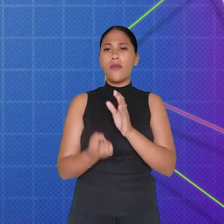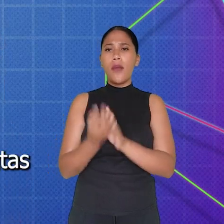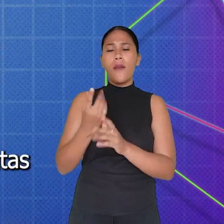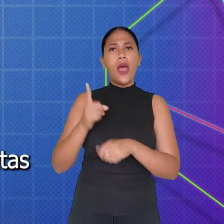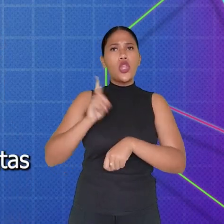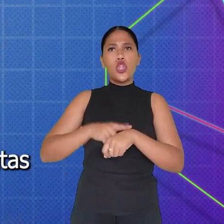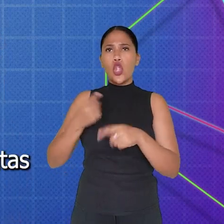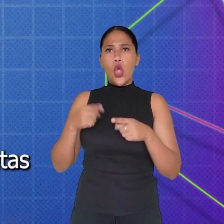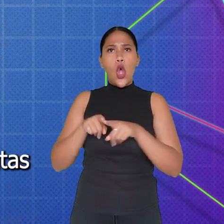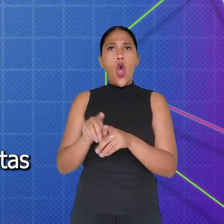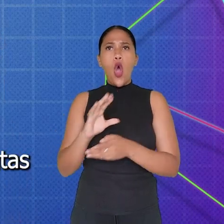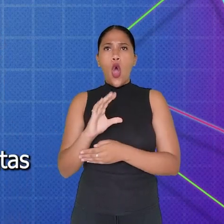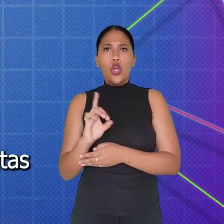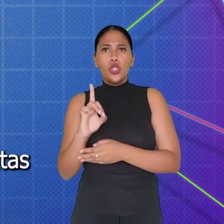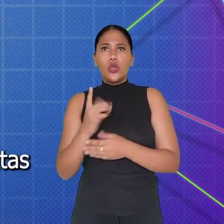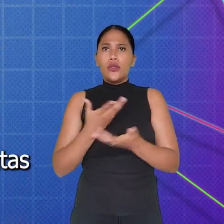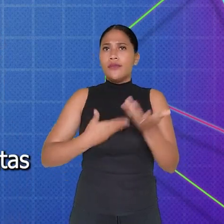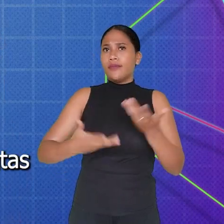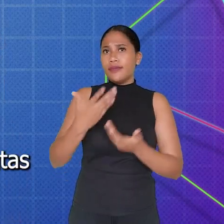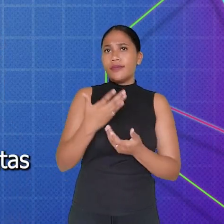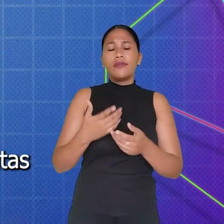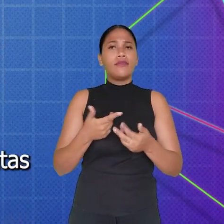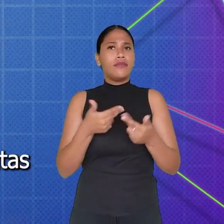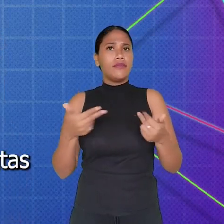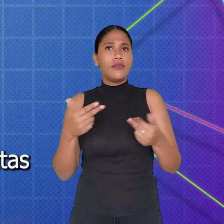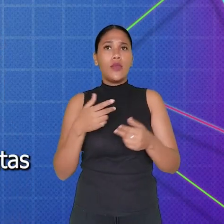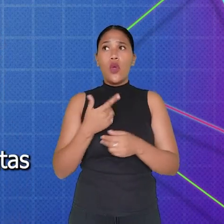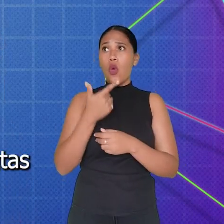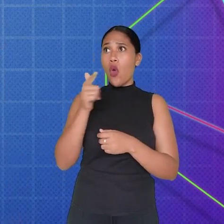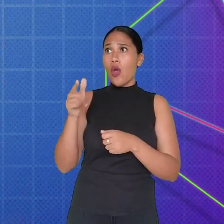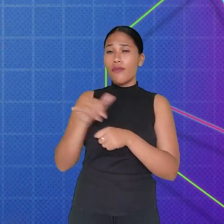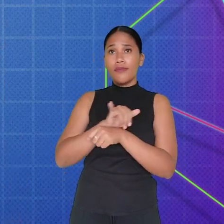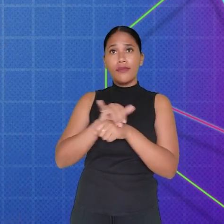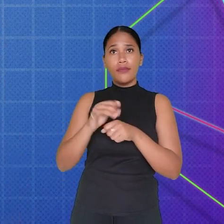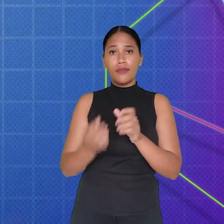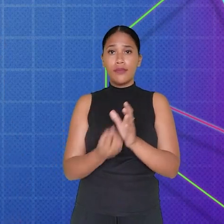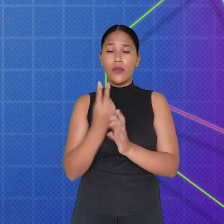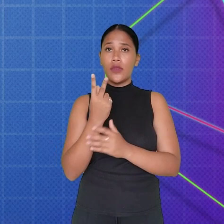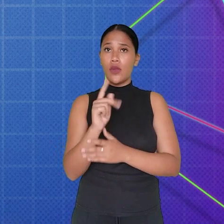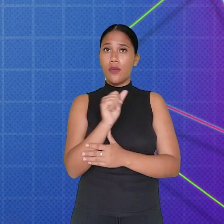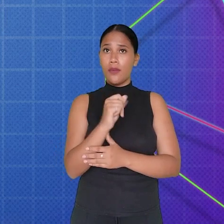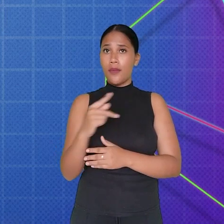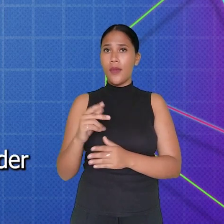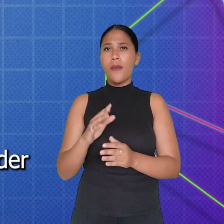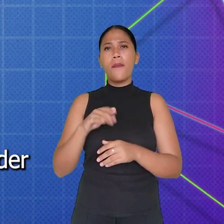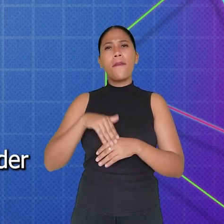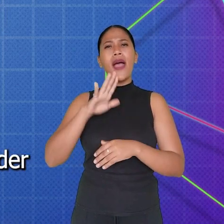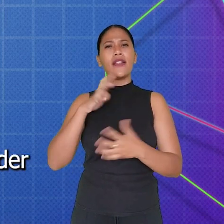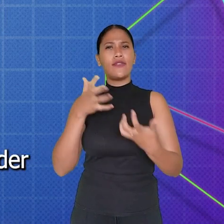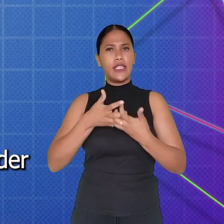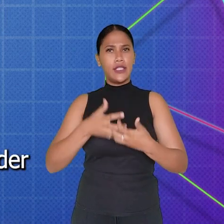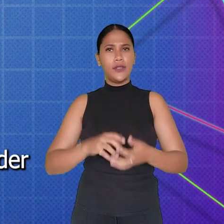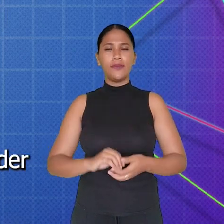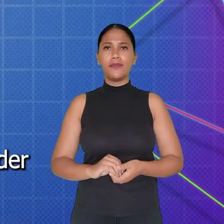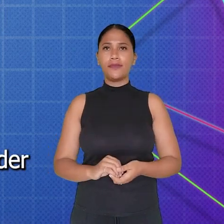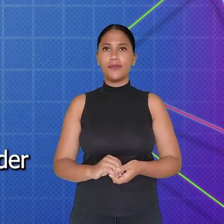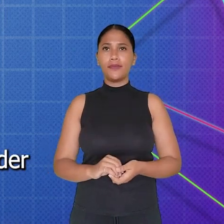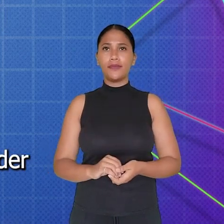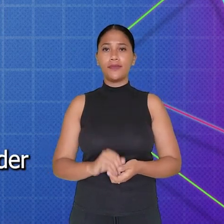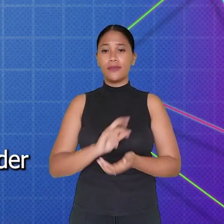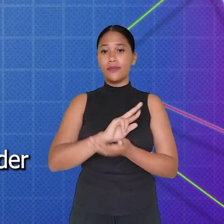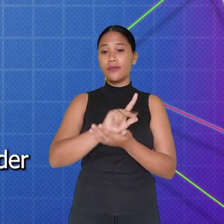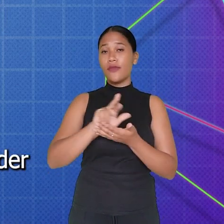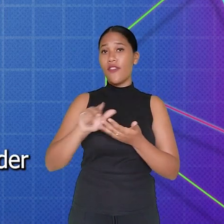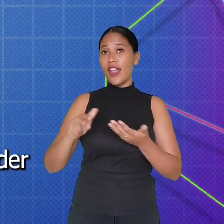Variáveis! Vamos aprender sobre uma das ferramentas mais importantes na programação, as variáveis. Mas antes de começarmos, é